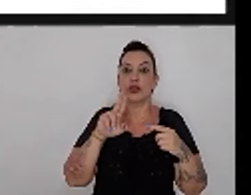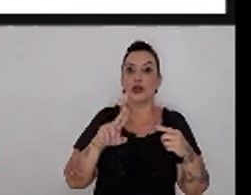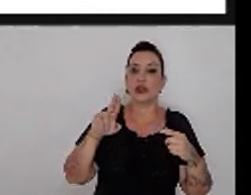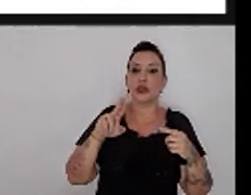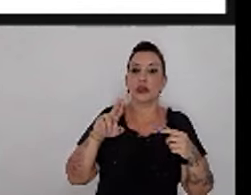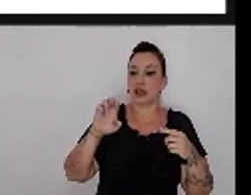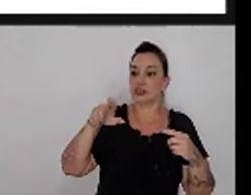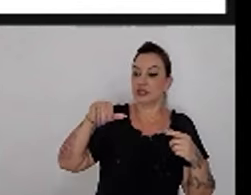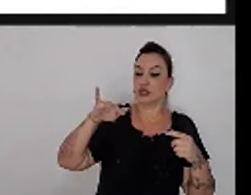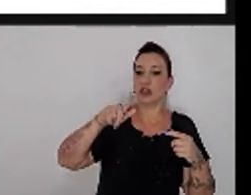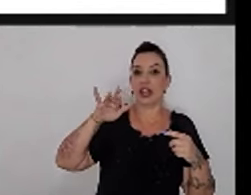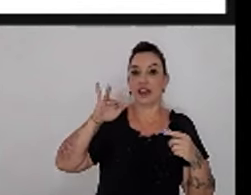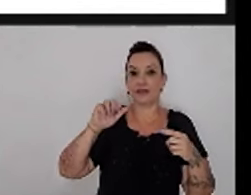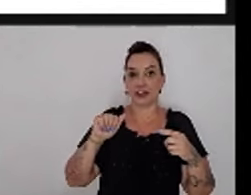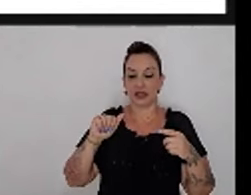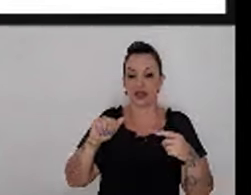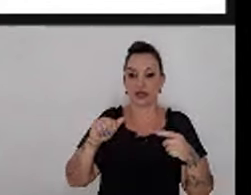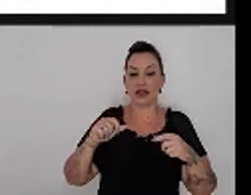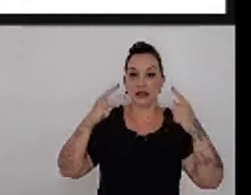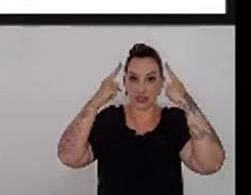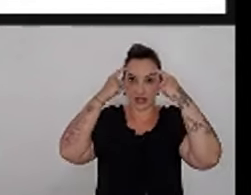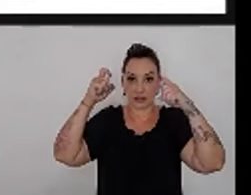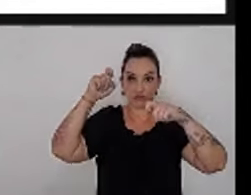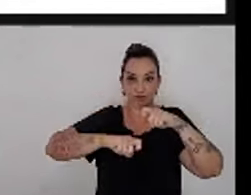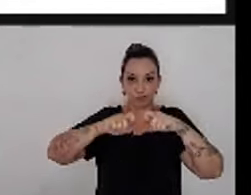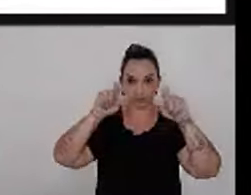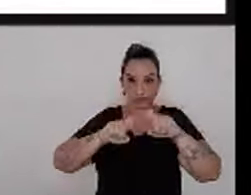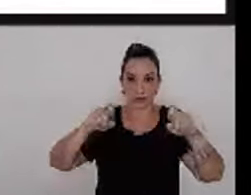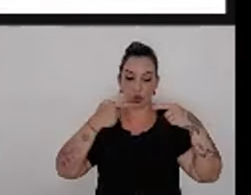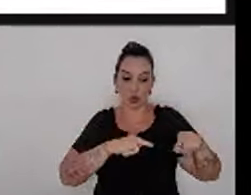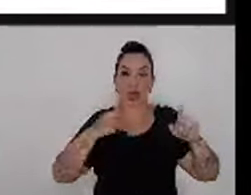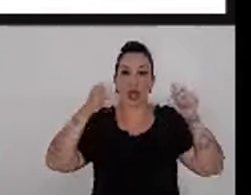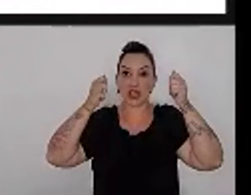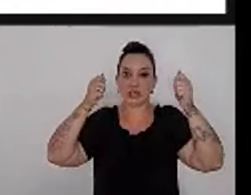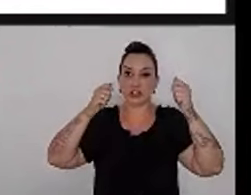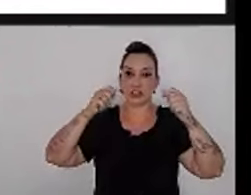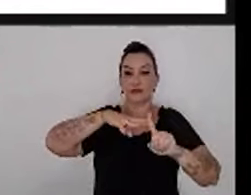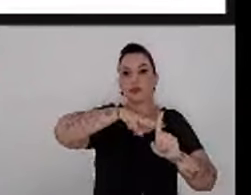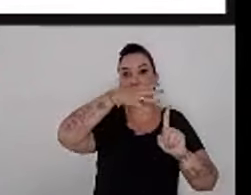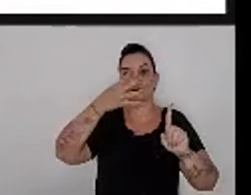abordagem etnográfica que tratem do cyberbullying contra ativistas feministas,